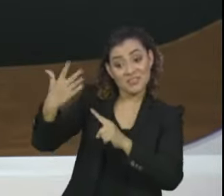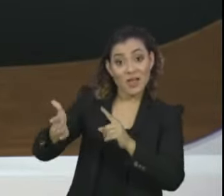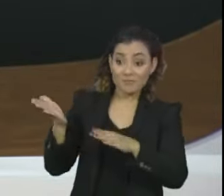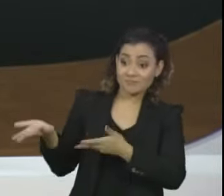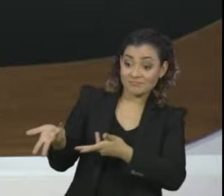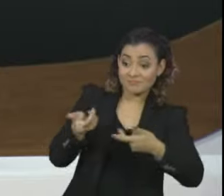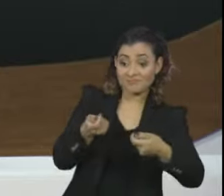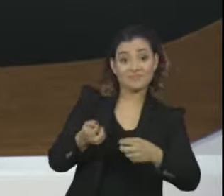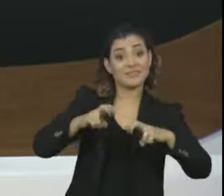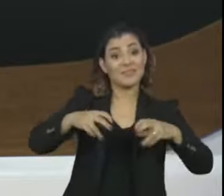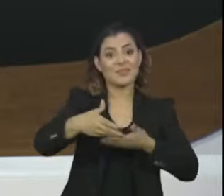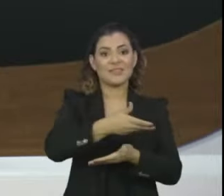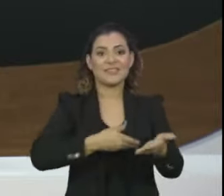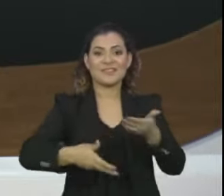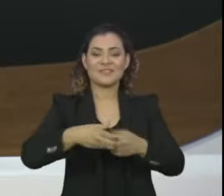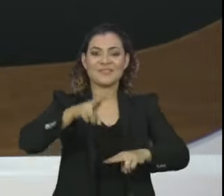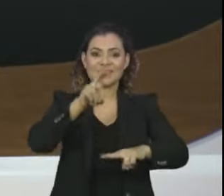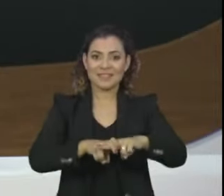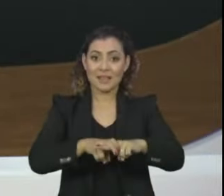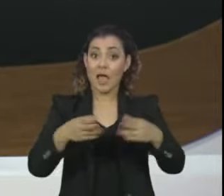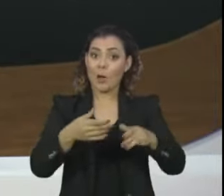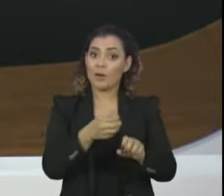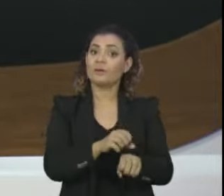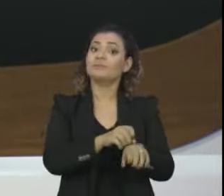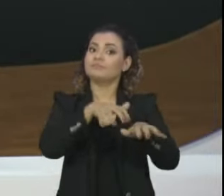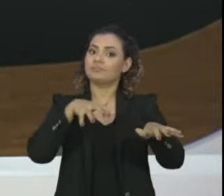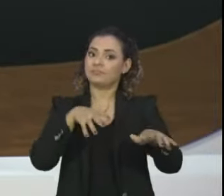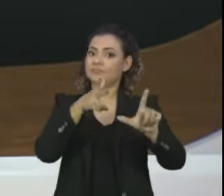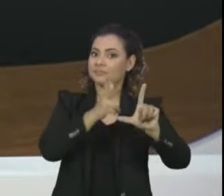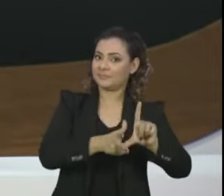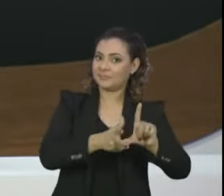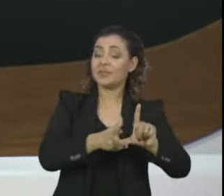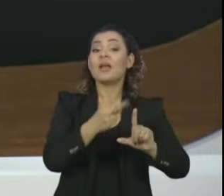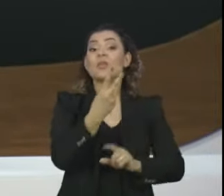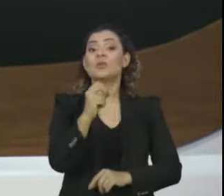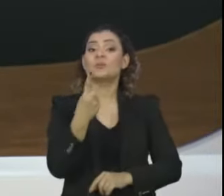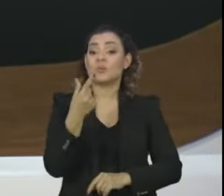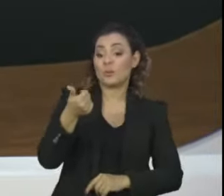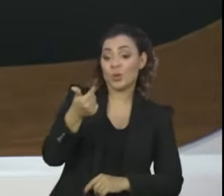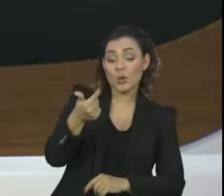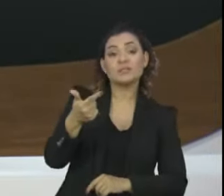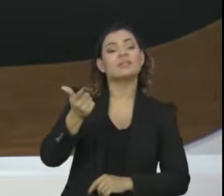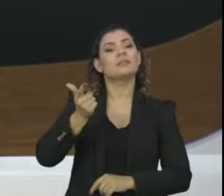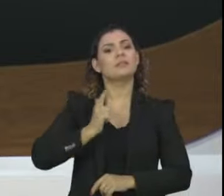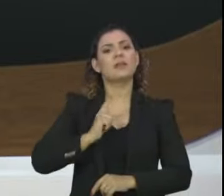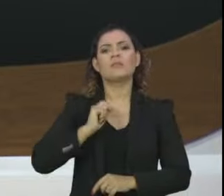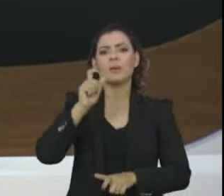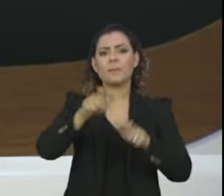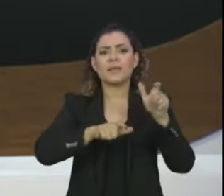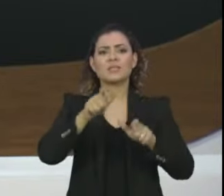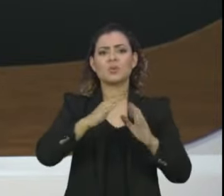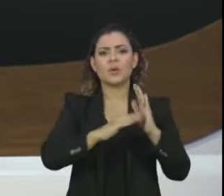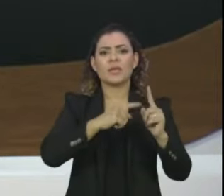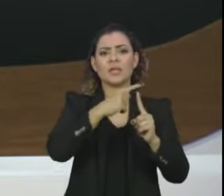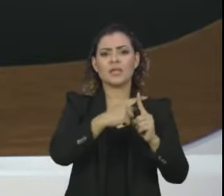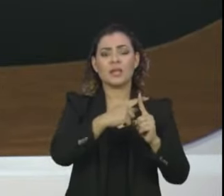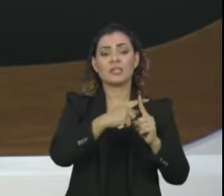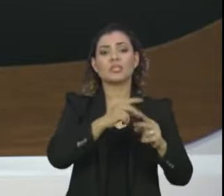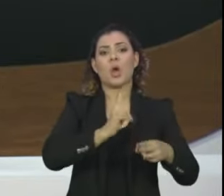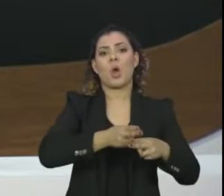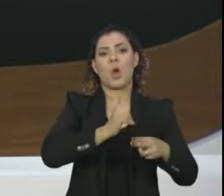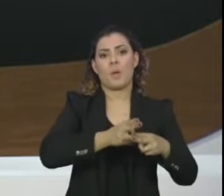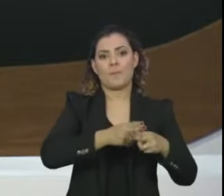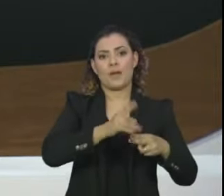ocupa o centro do Roda Viva desta vez de forma remota em 2012 a perda de fiéis pela igreja de Roma